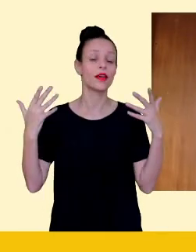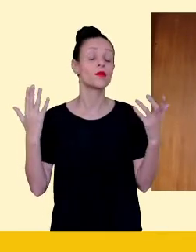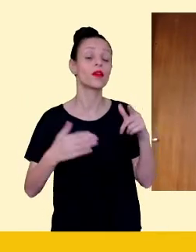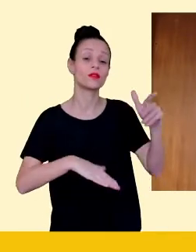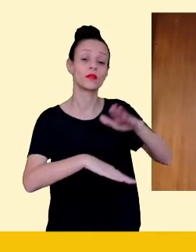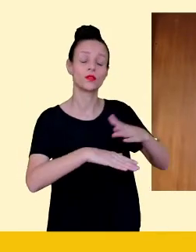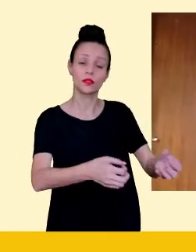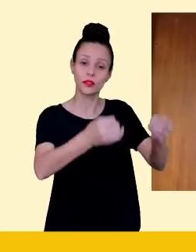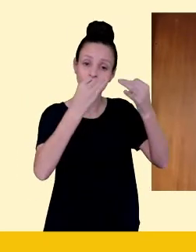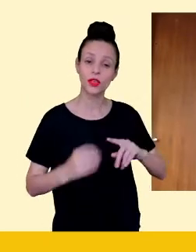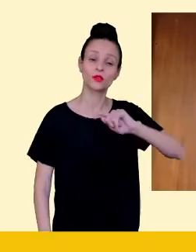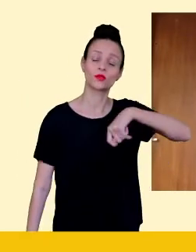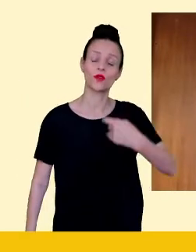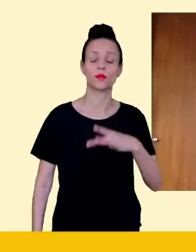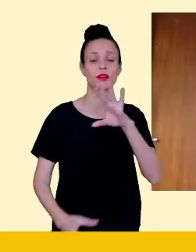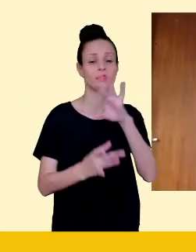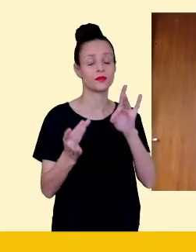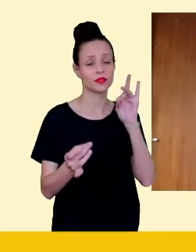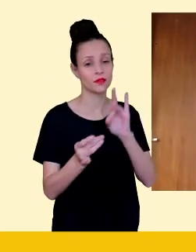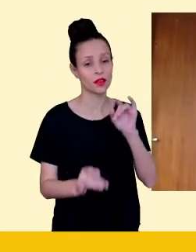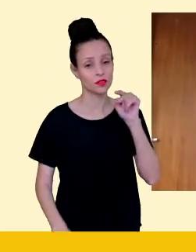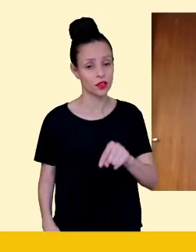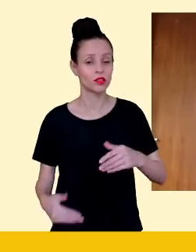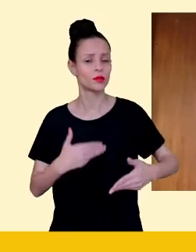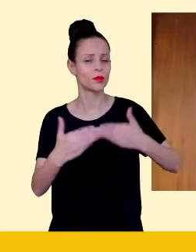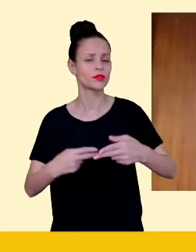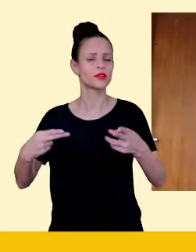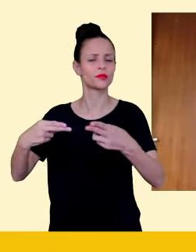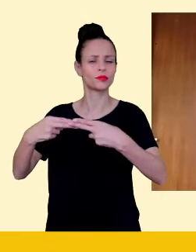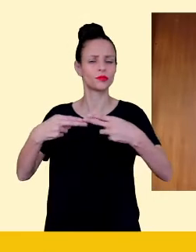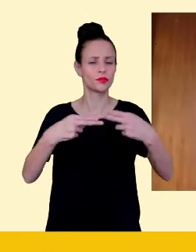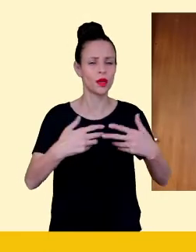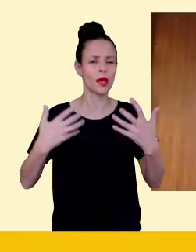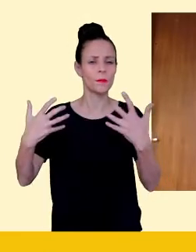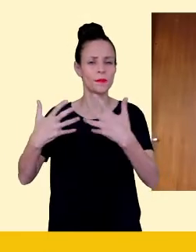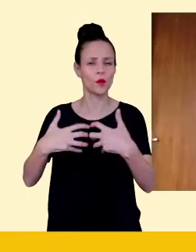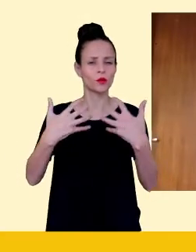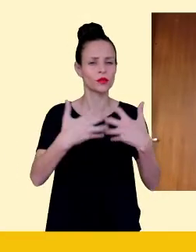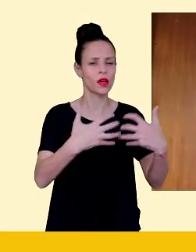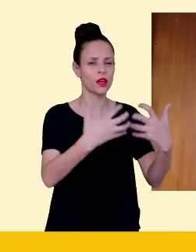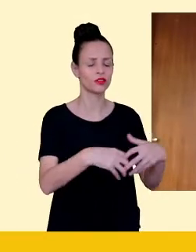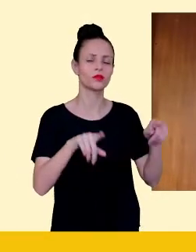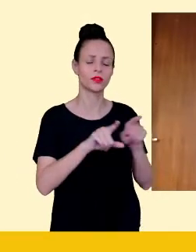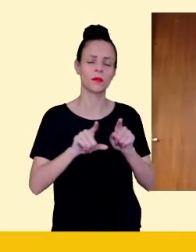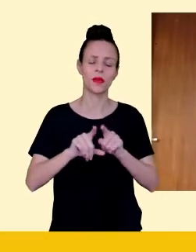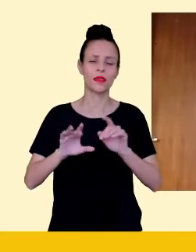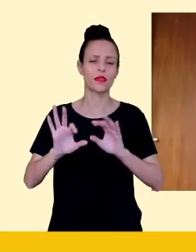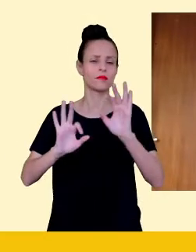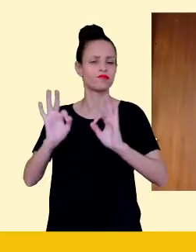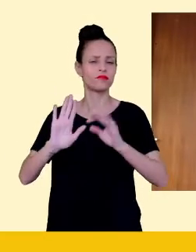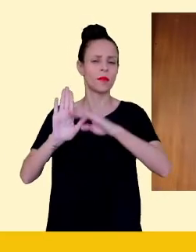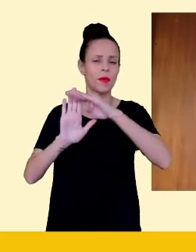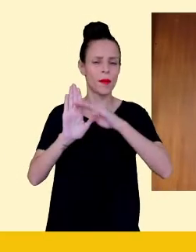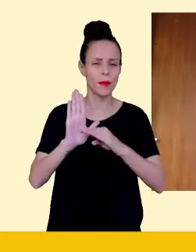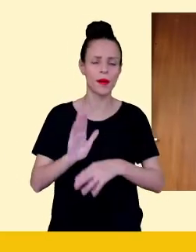E eu queria que você falasse um pouco sobre a singularidade desse processo de montagem, pensando a montagem como uma certa